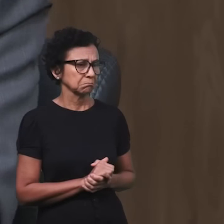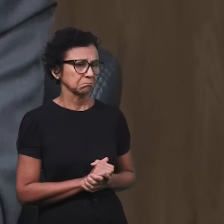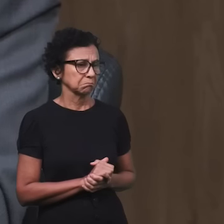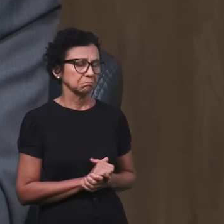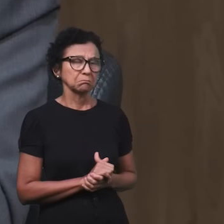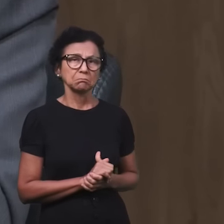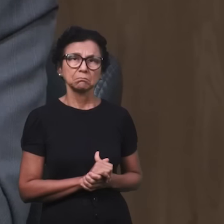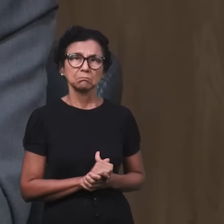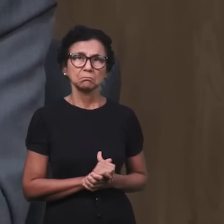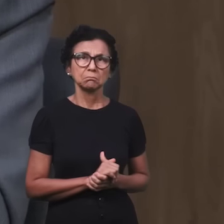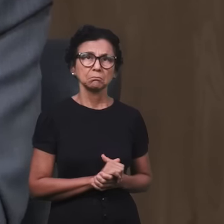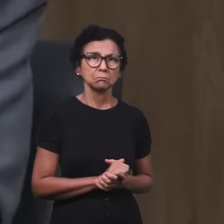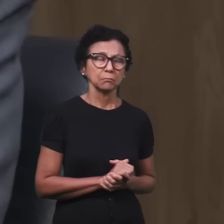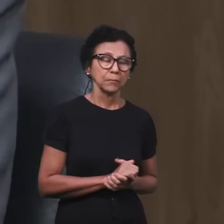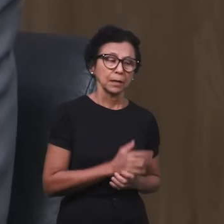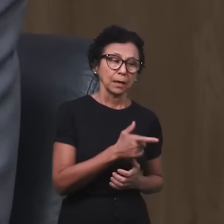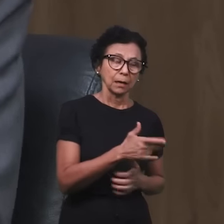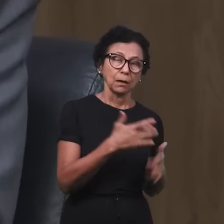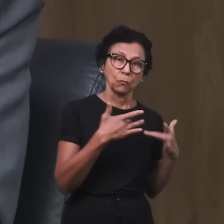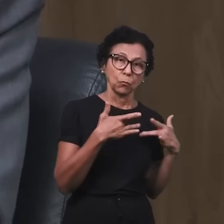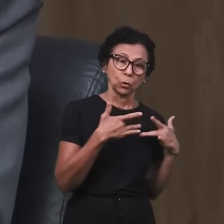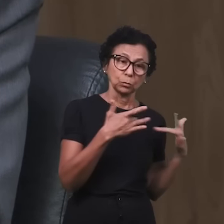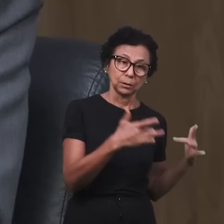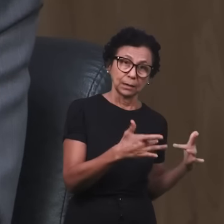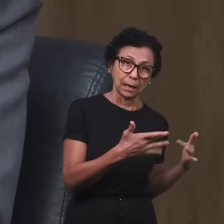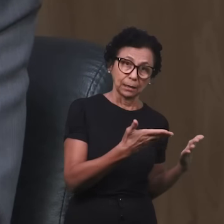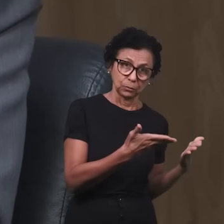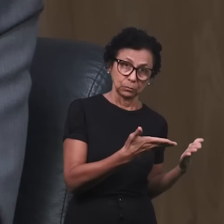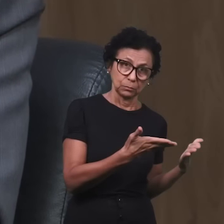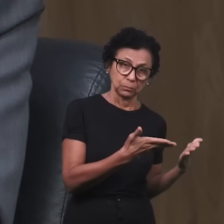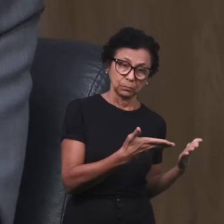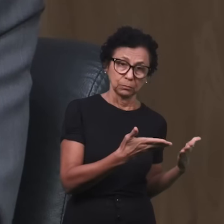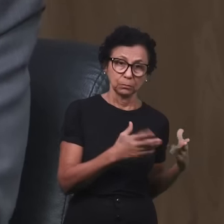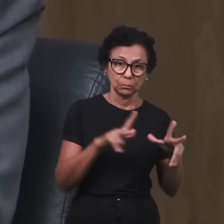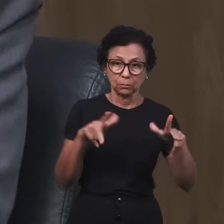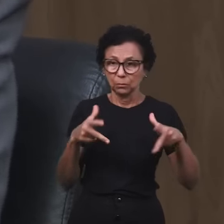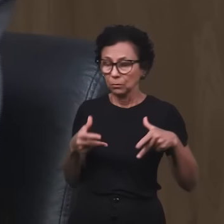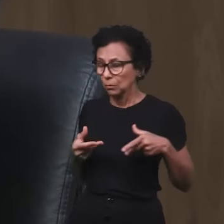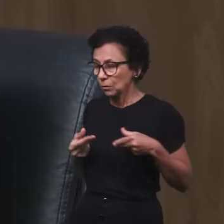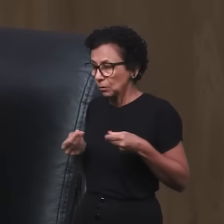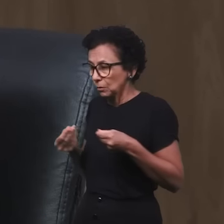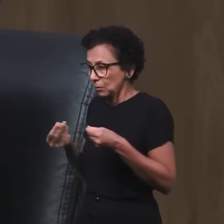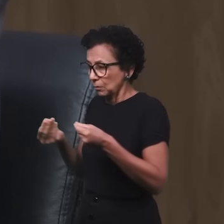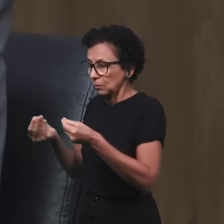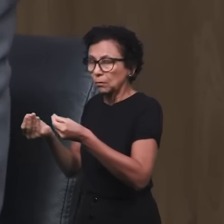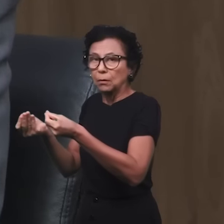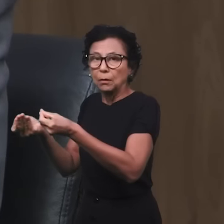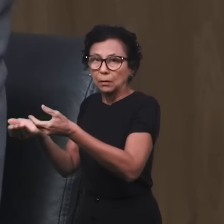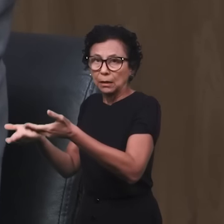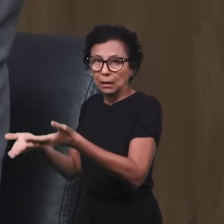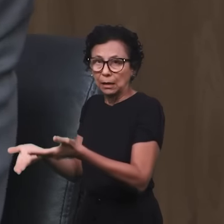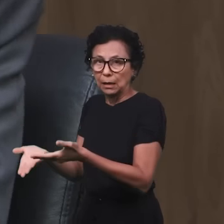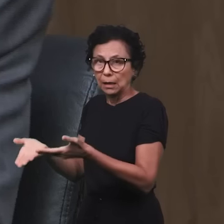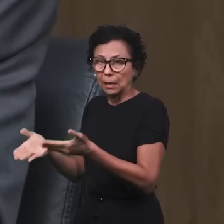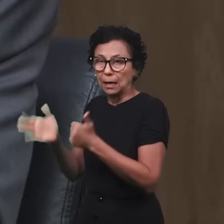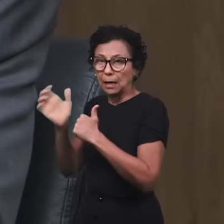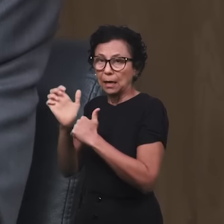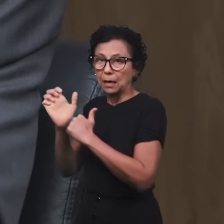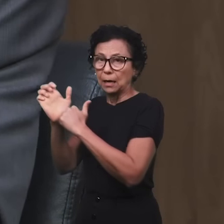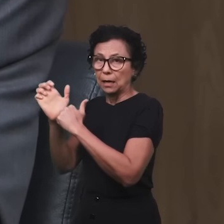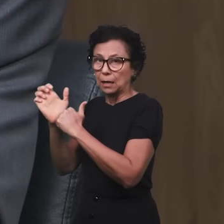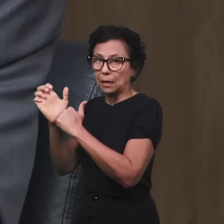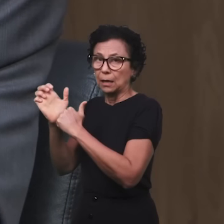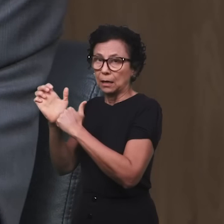ele simplesmente, voluntariamente ofereceu um presente, uma oferta a